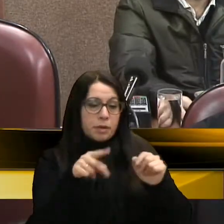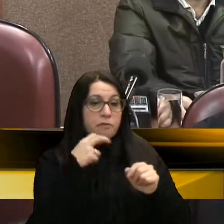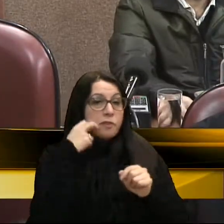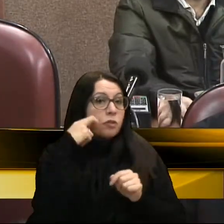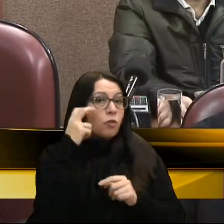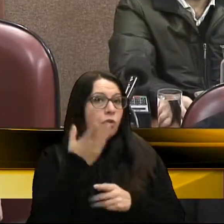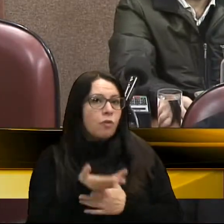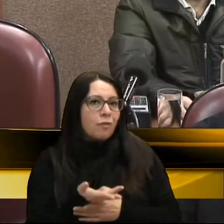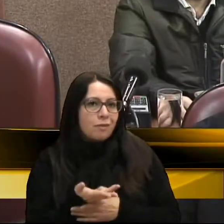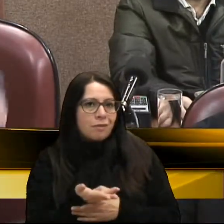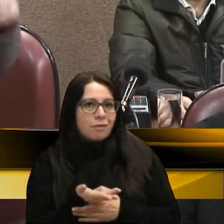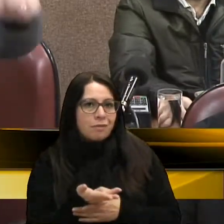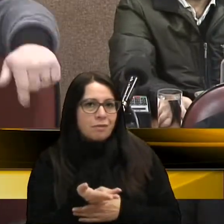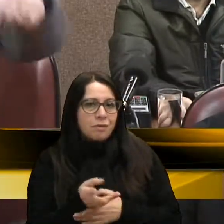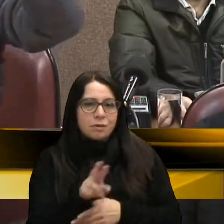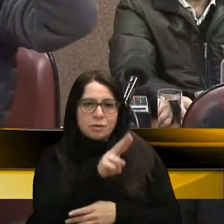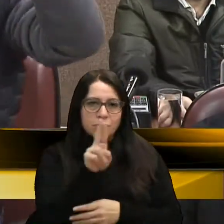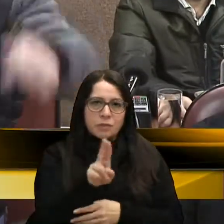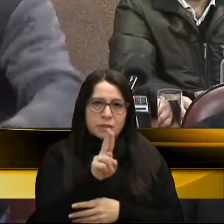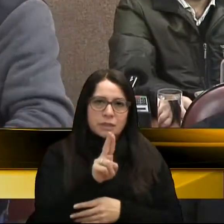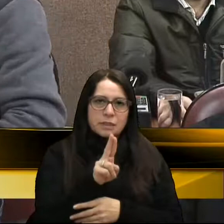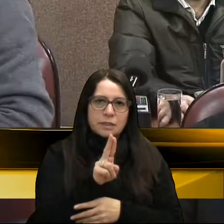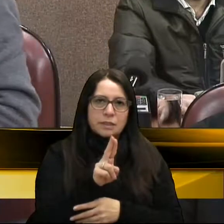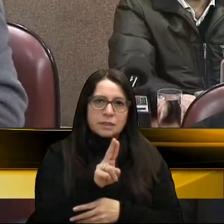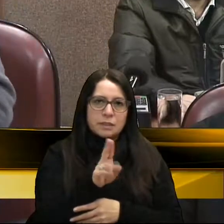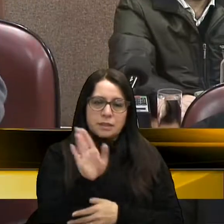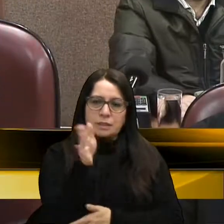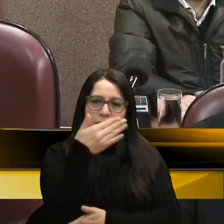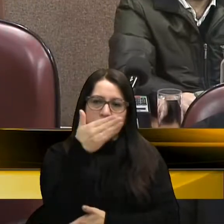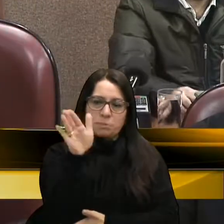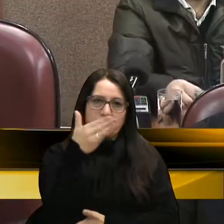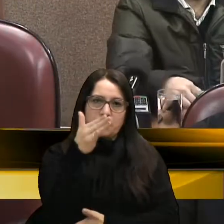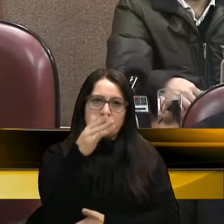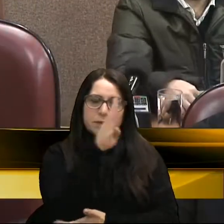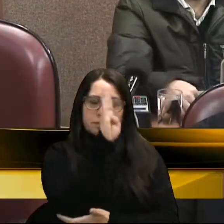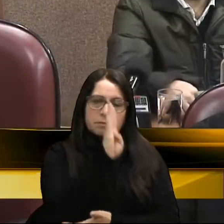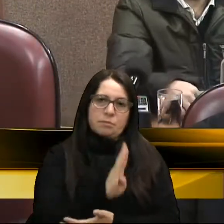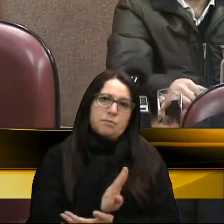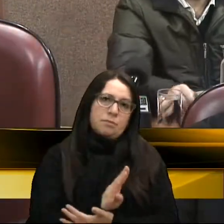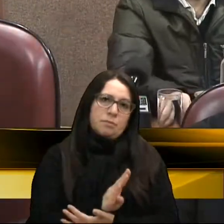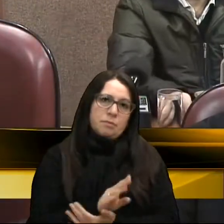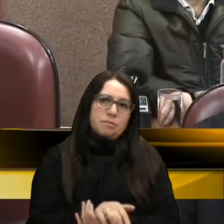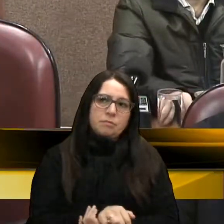vergonha de usar a bandeira do Brasil.